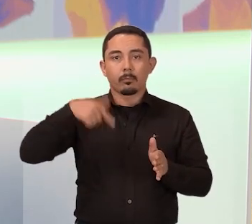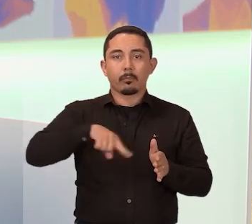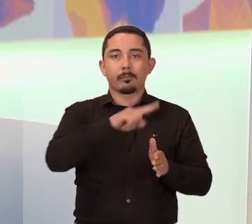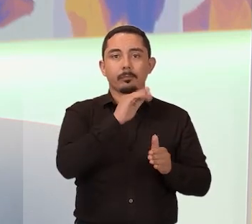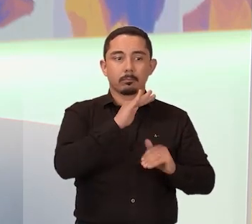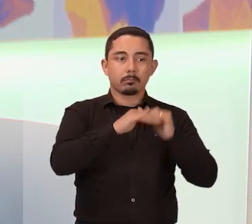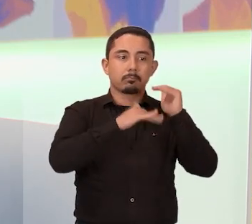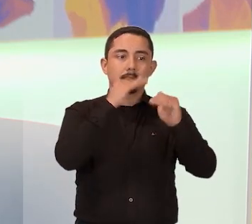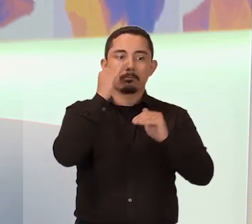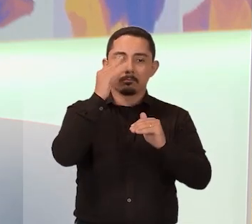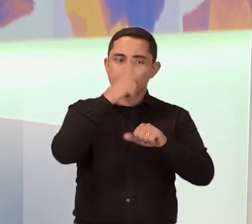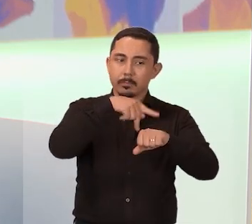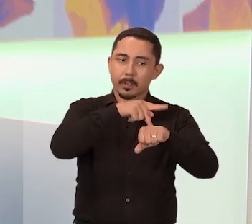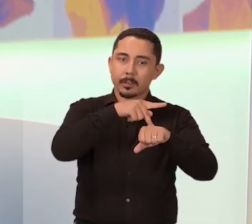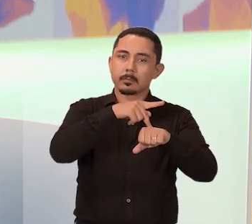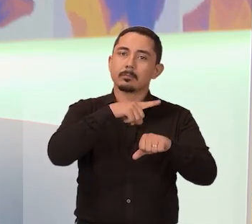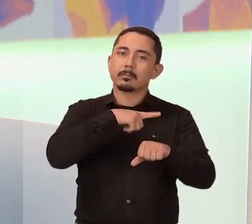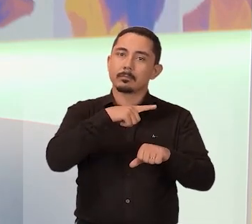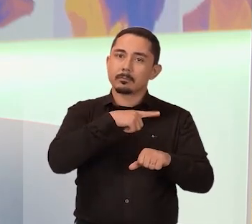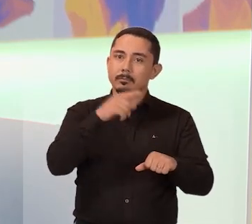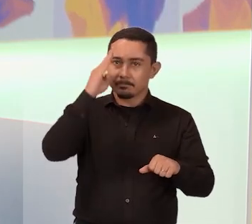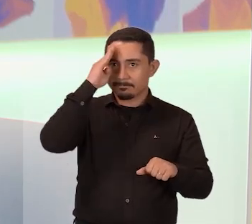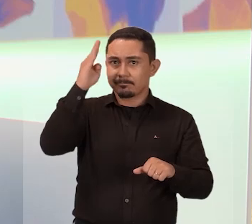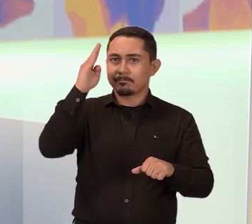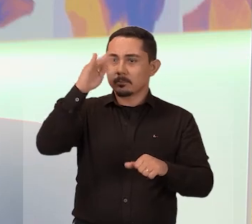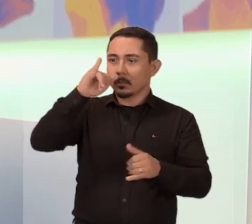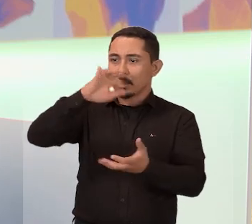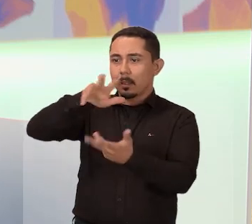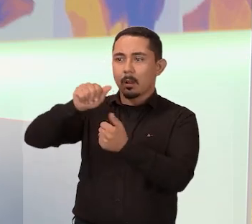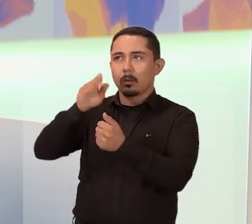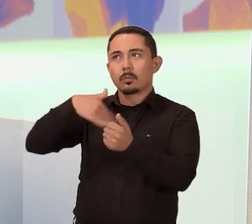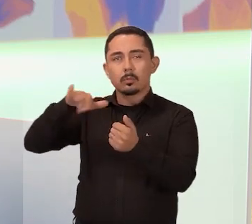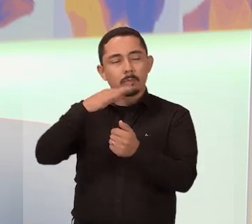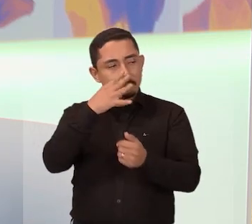elevou o país ao nível de uma referência na